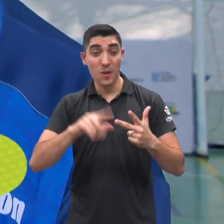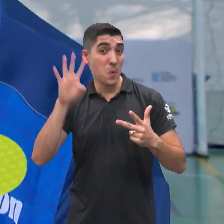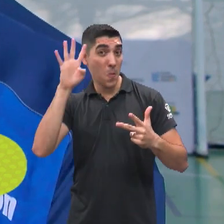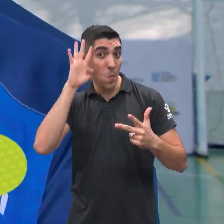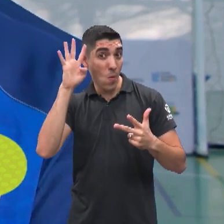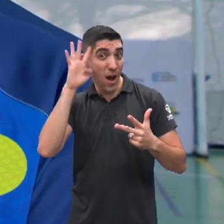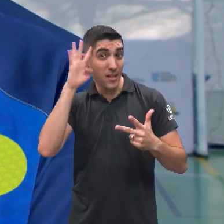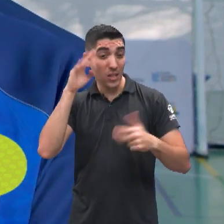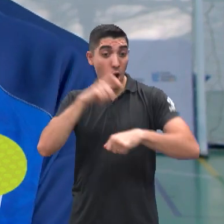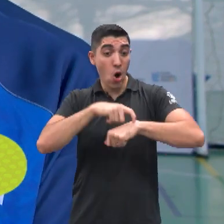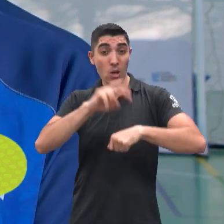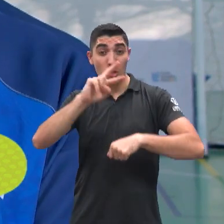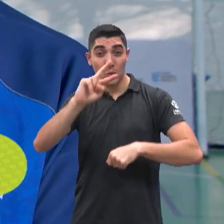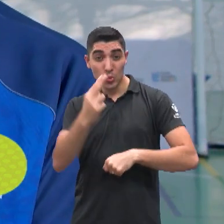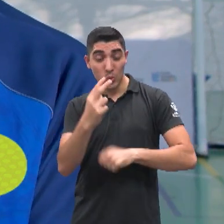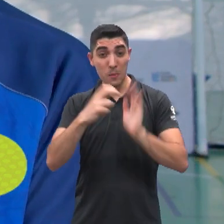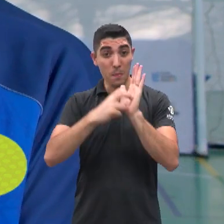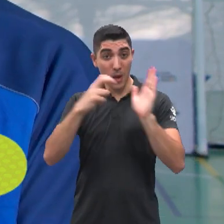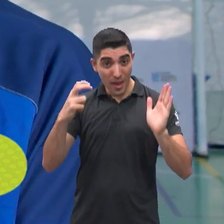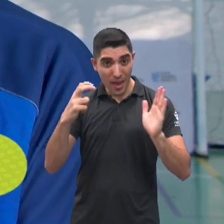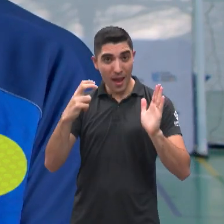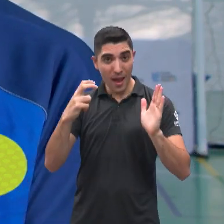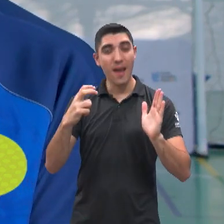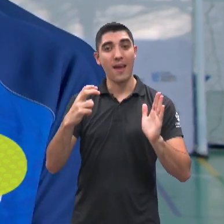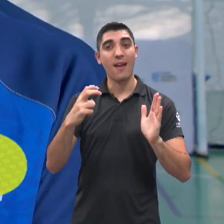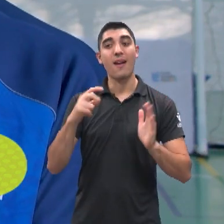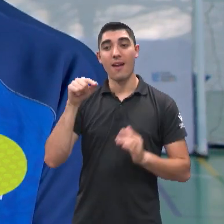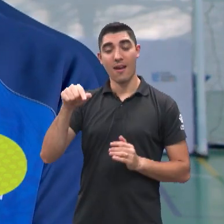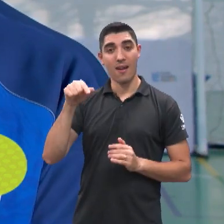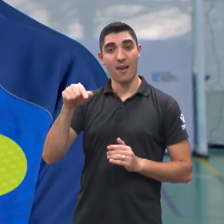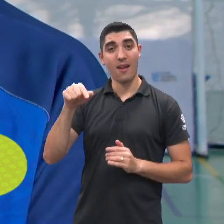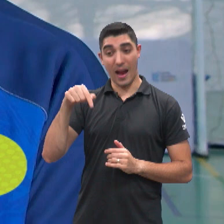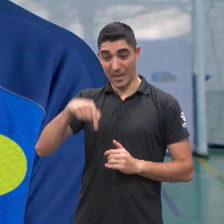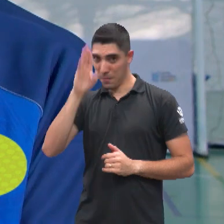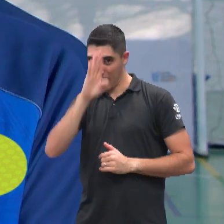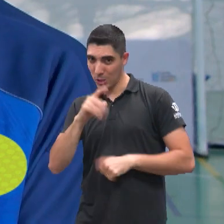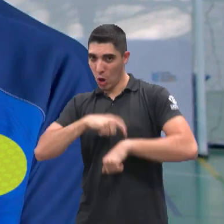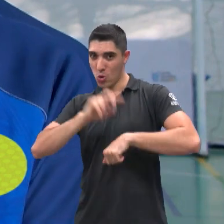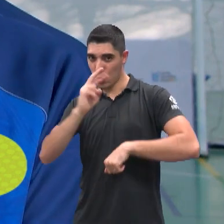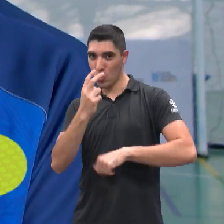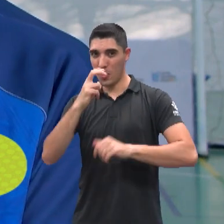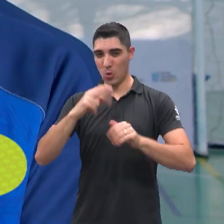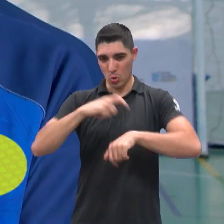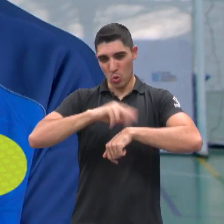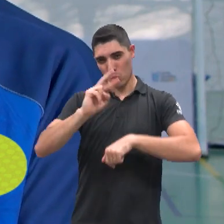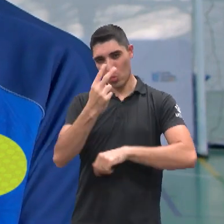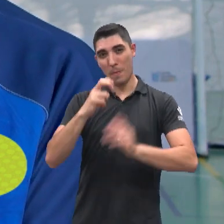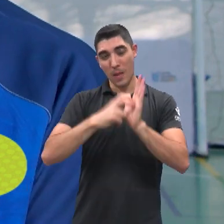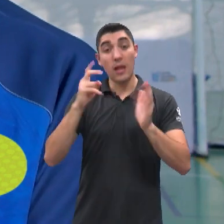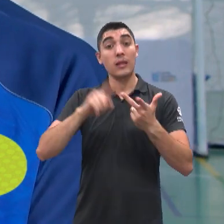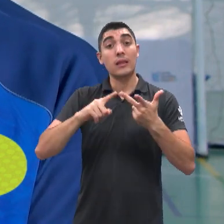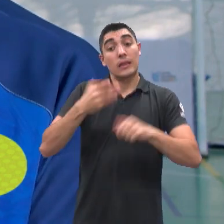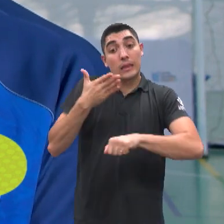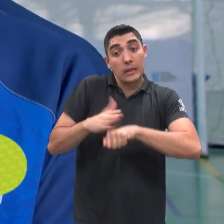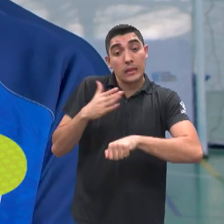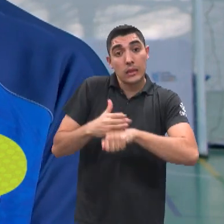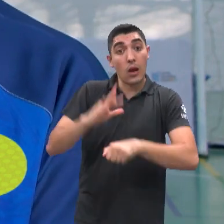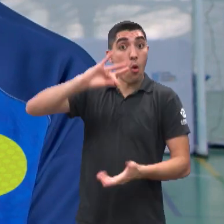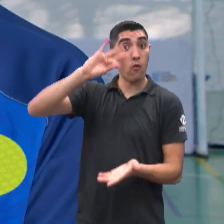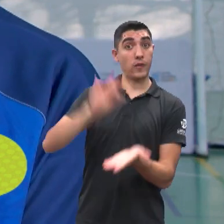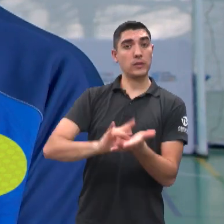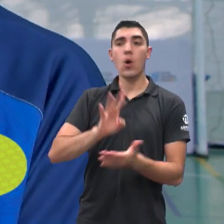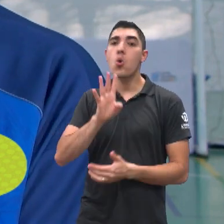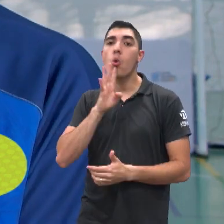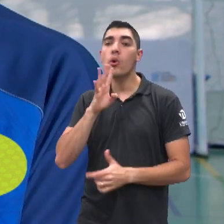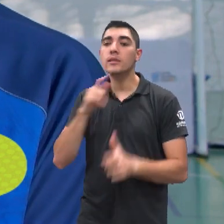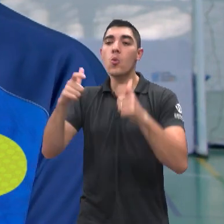2 horas da manhã Brasil, nós já teremos nosso treino oficial de reconhecimento nas quadras, e assim para que a gente possa ajustar